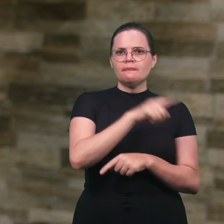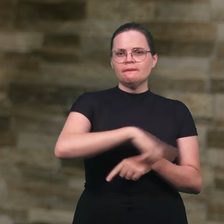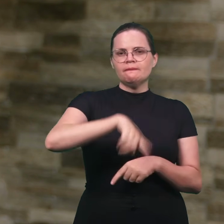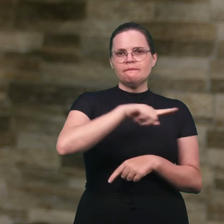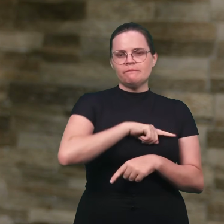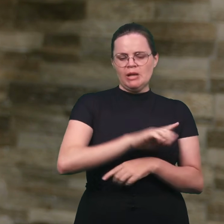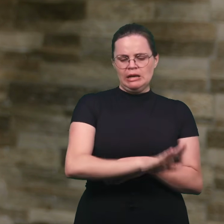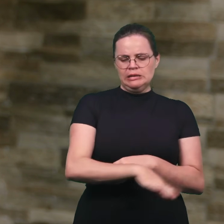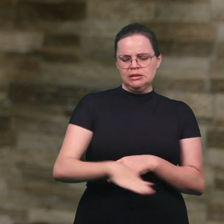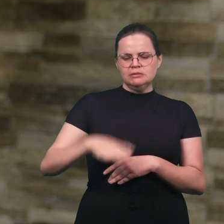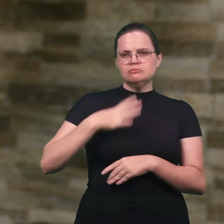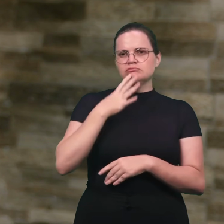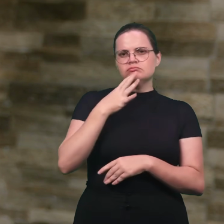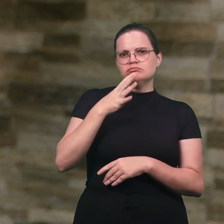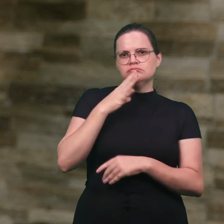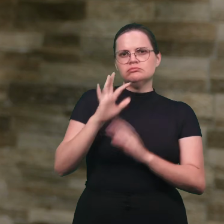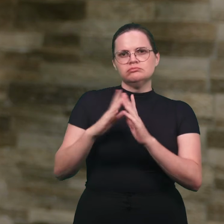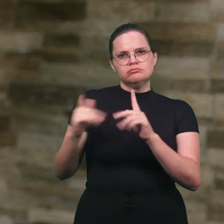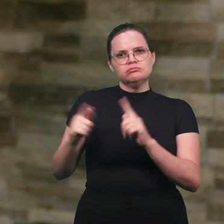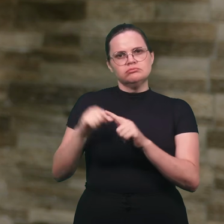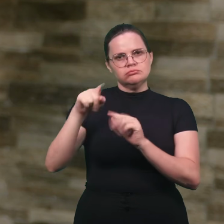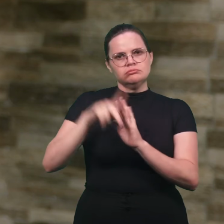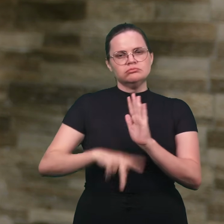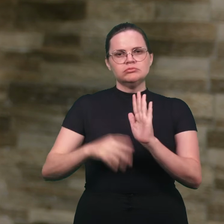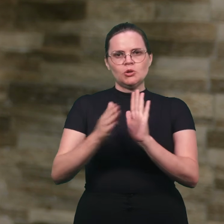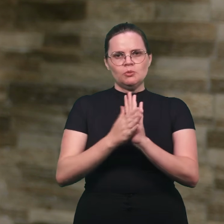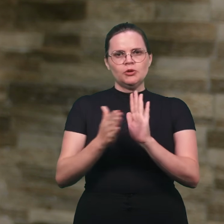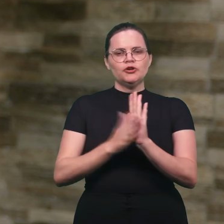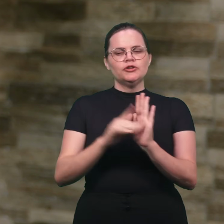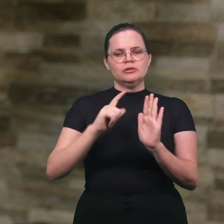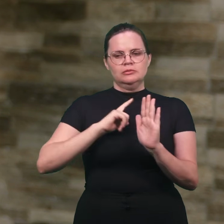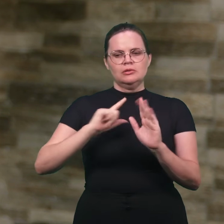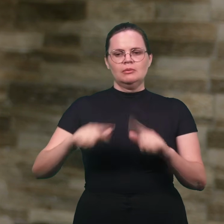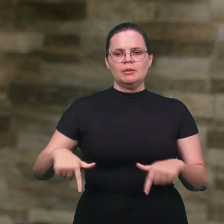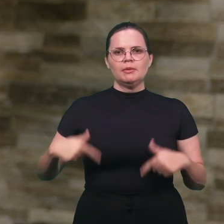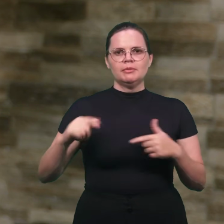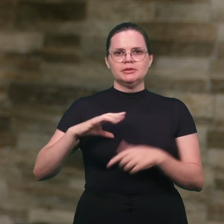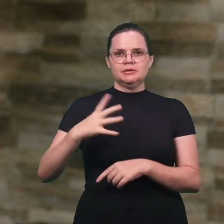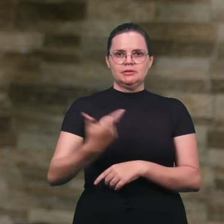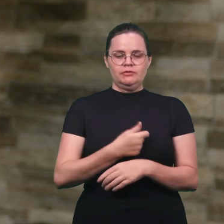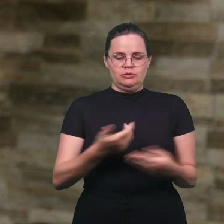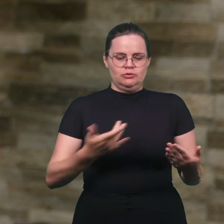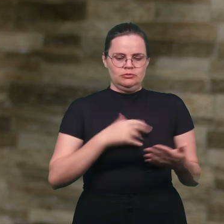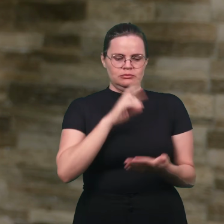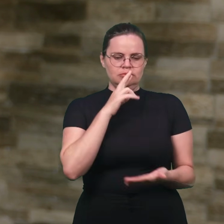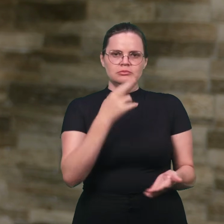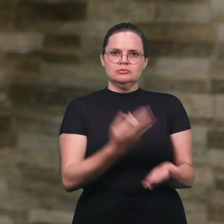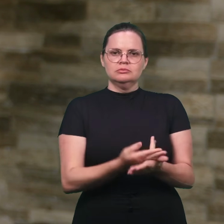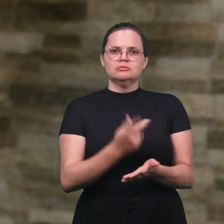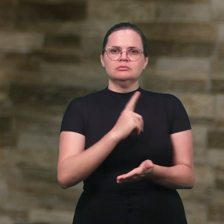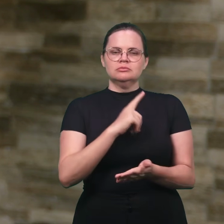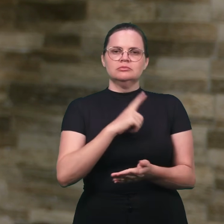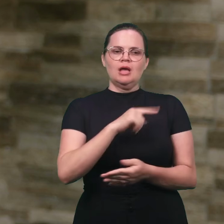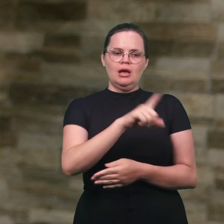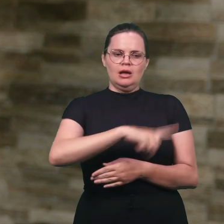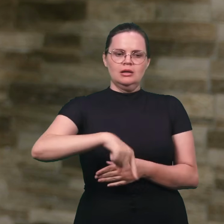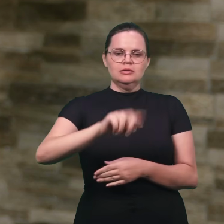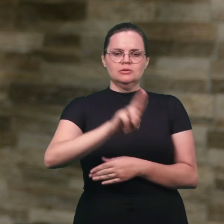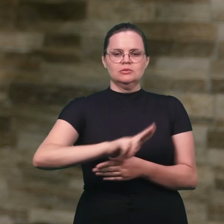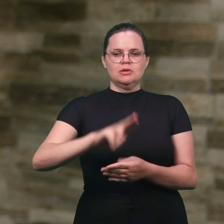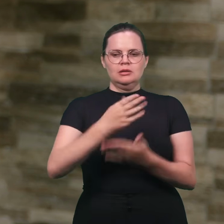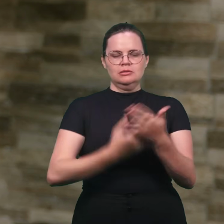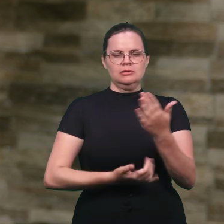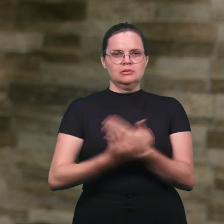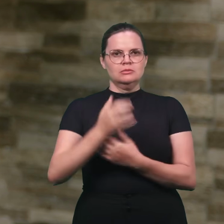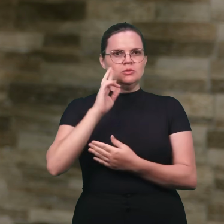uma obra, onde essa obra gerou neles frutos, e hoje eles são uma bênção nas mãos do Senhor, família